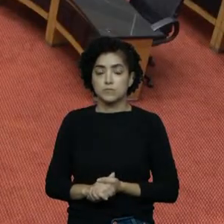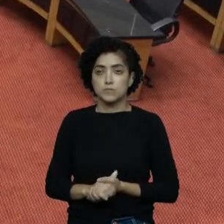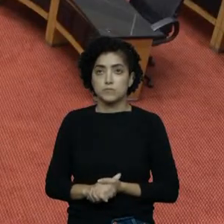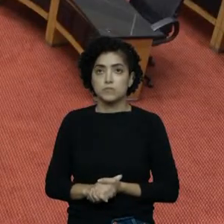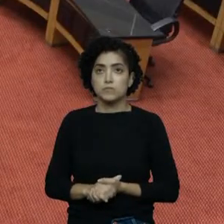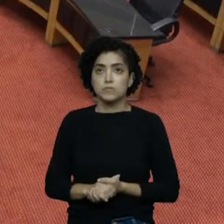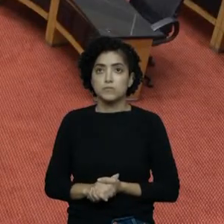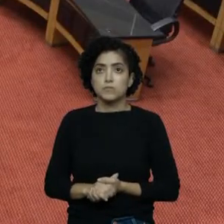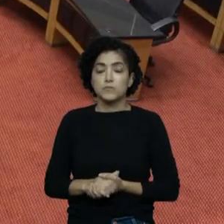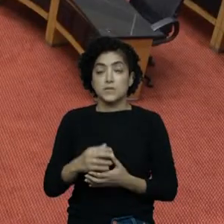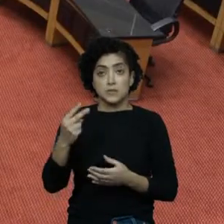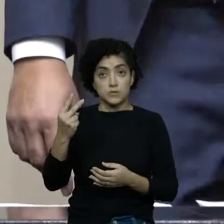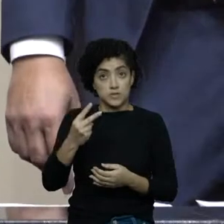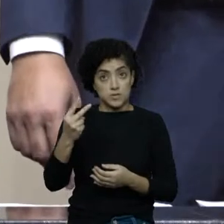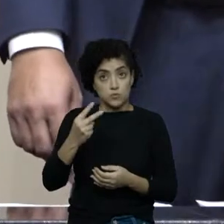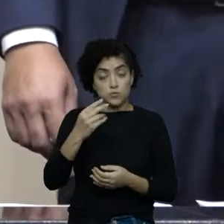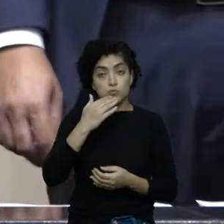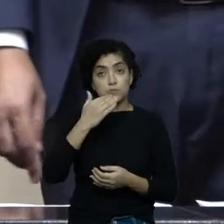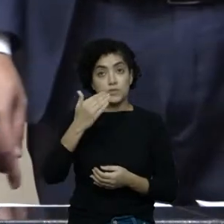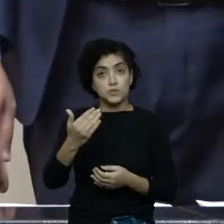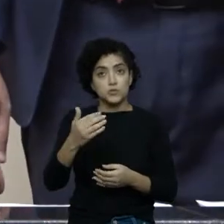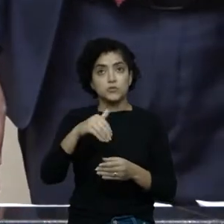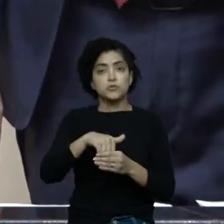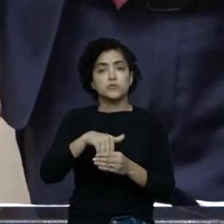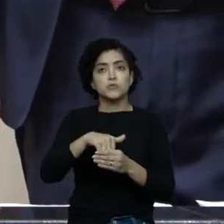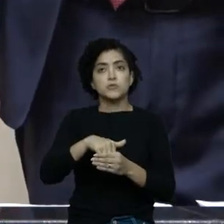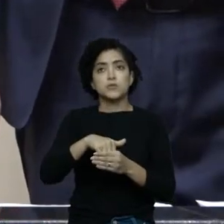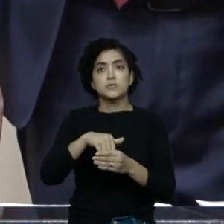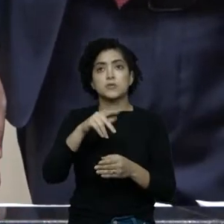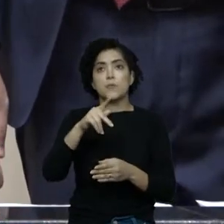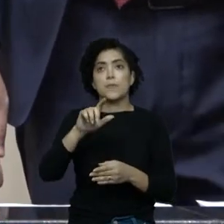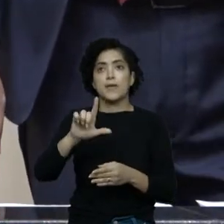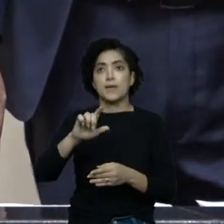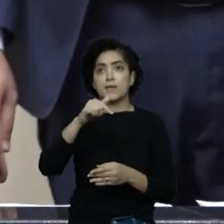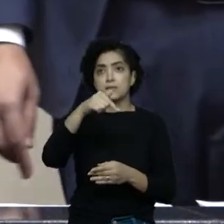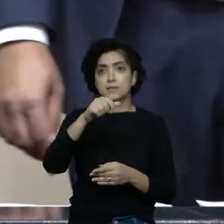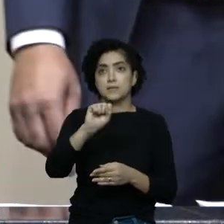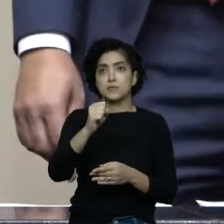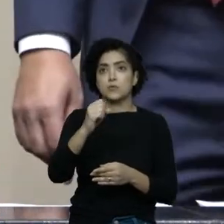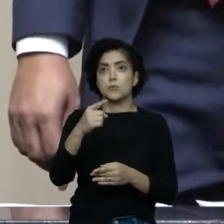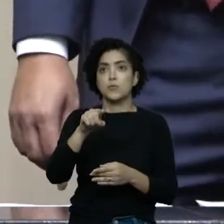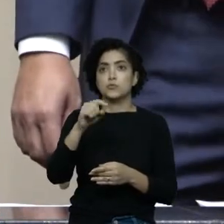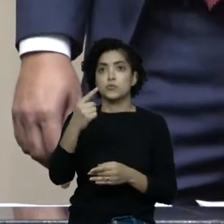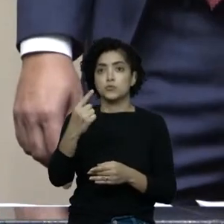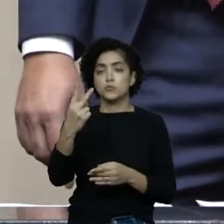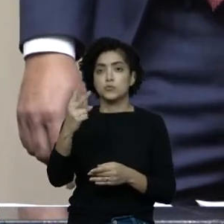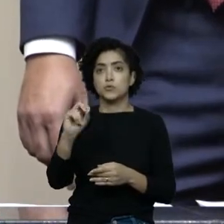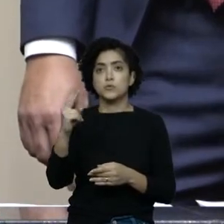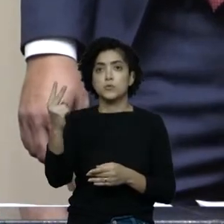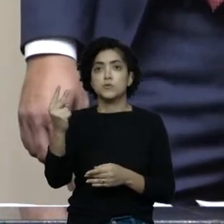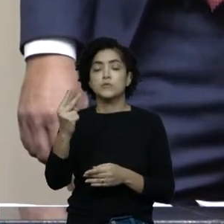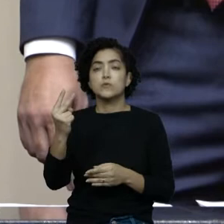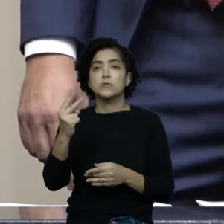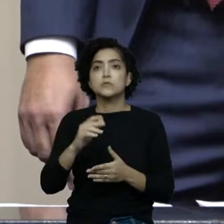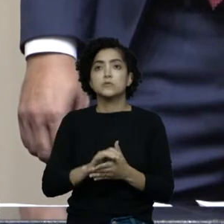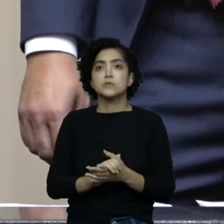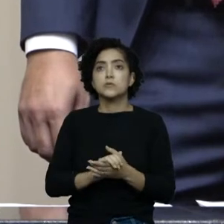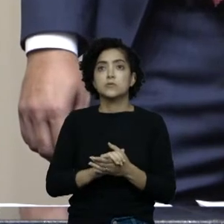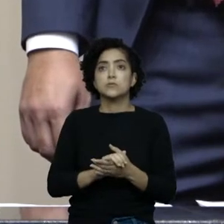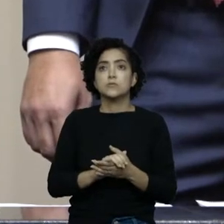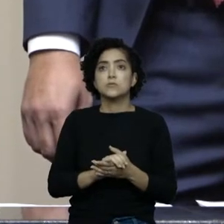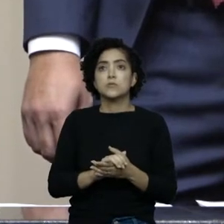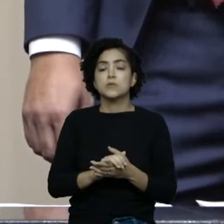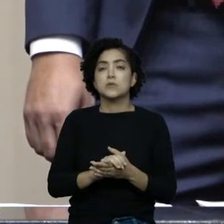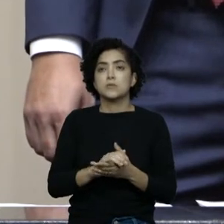o segundo o requerimento de votação separada de pele 78. Um 2022 e subscrito